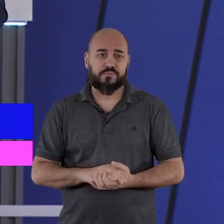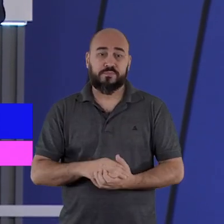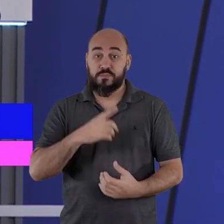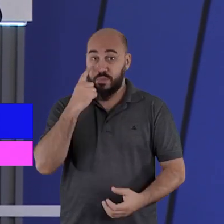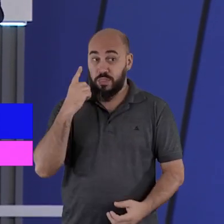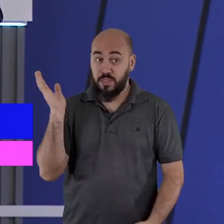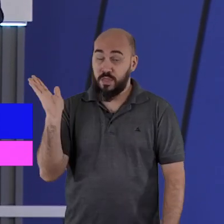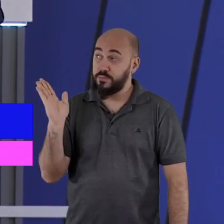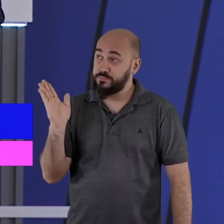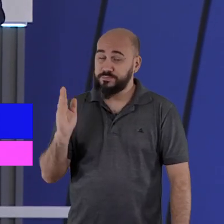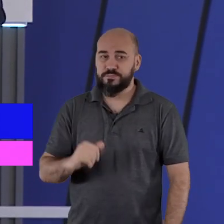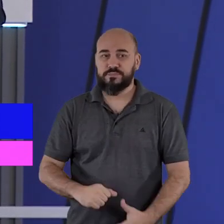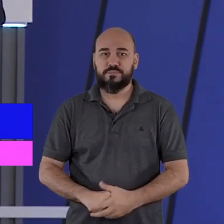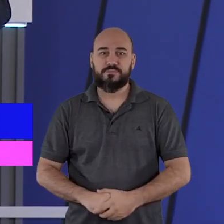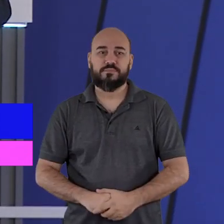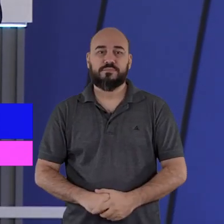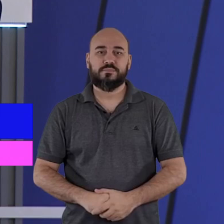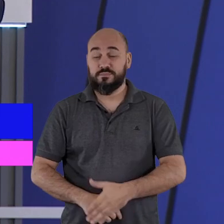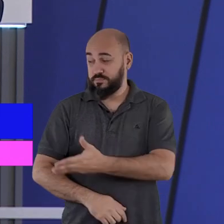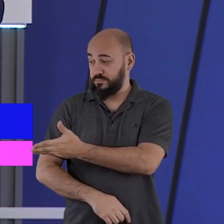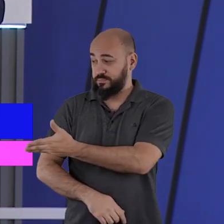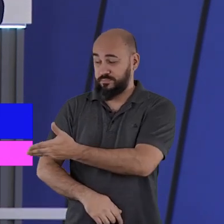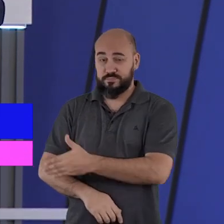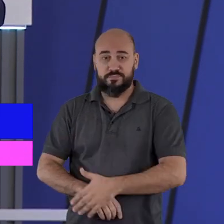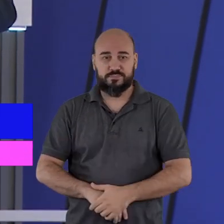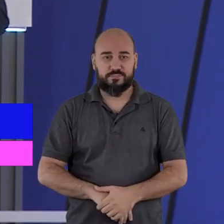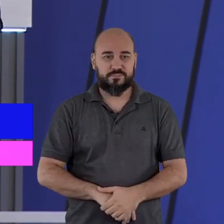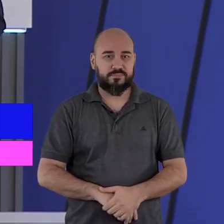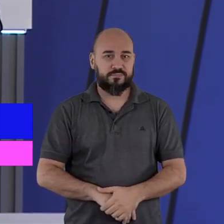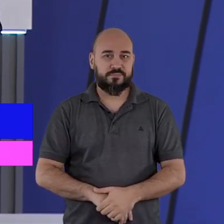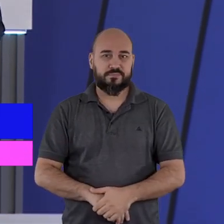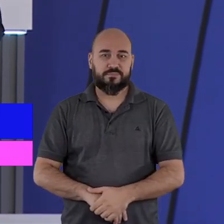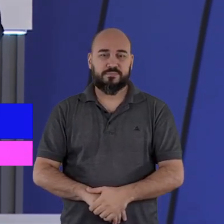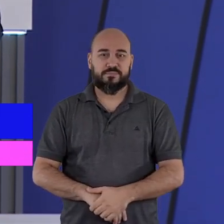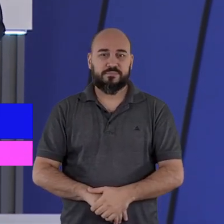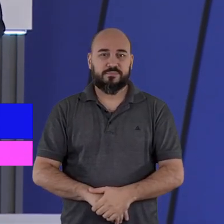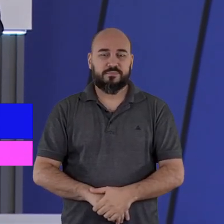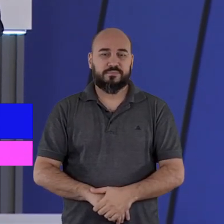novotempo.com/escola bíblica. Tá? Está aqui na tela, mas eu vou repetir.